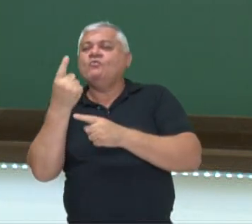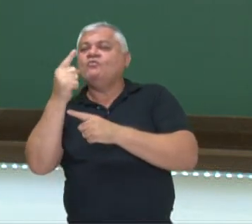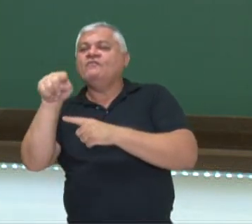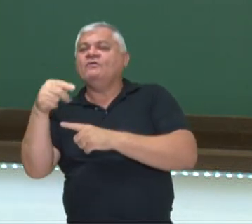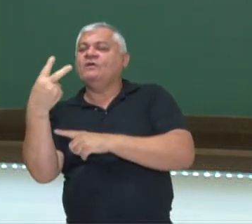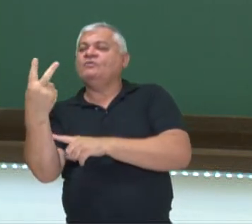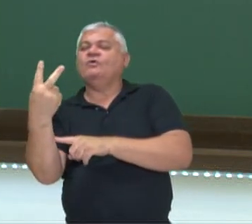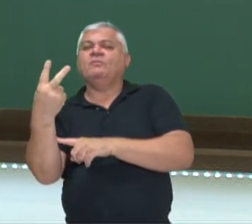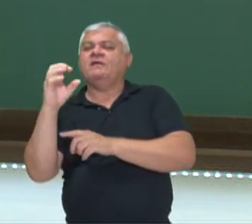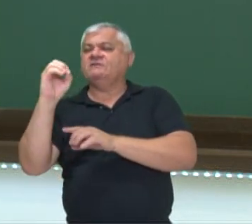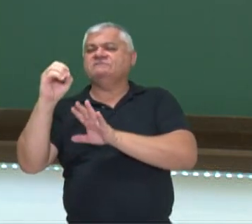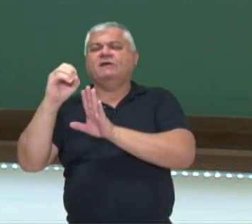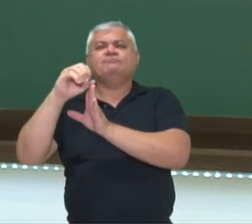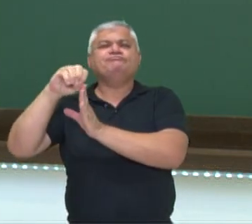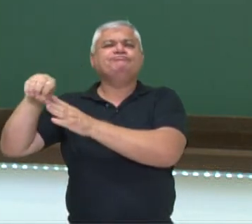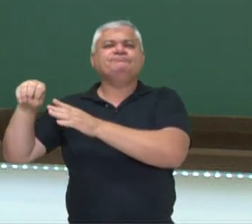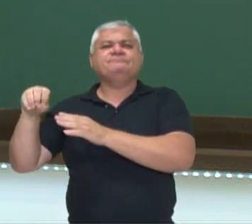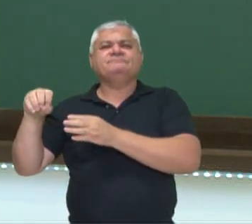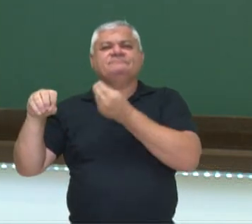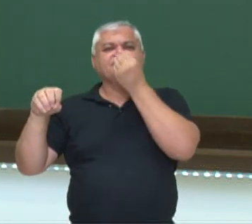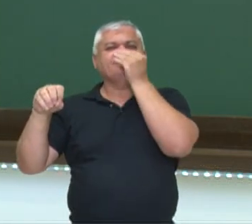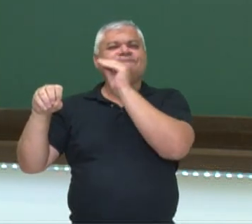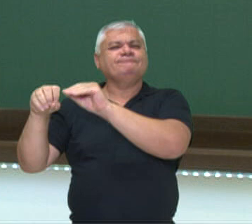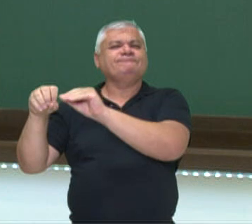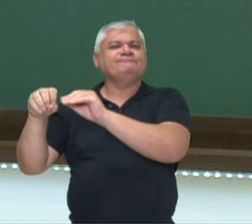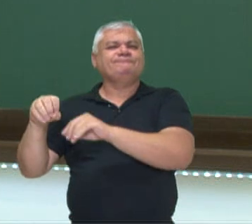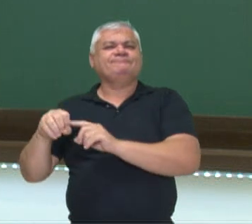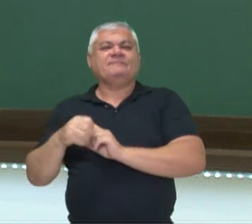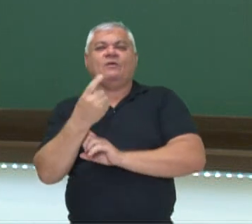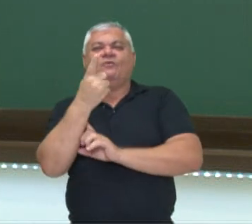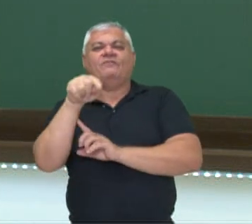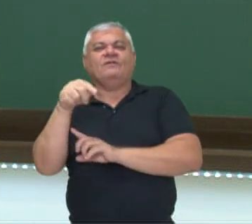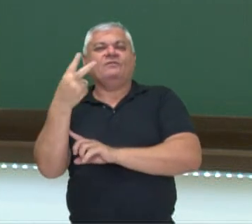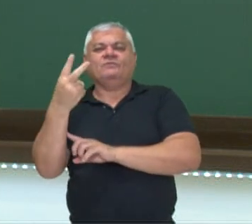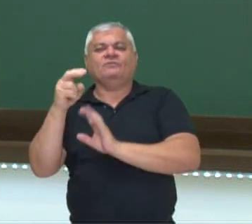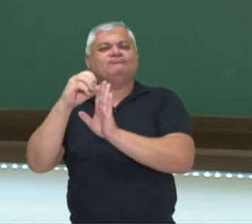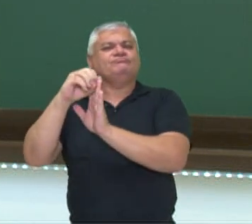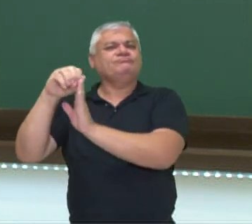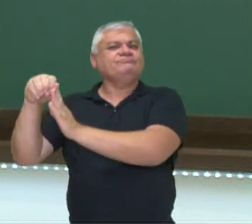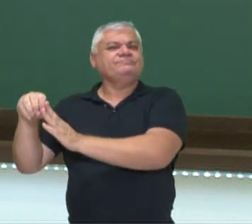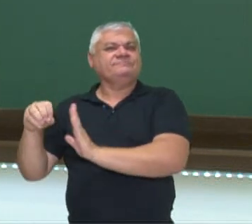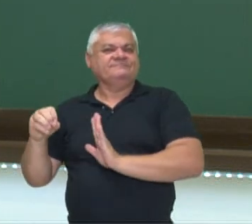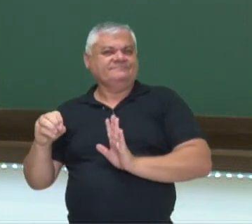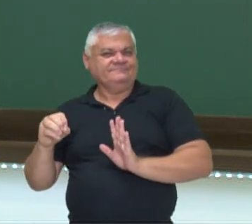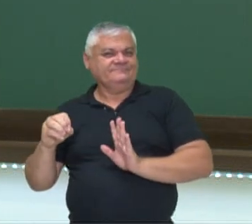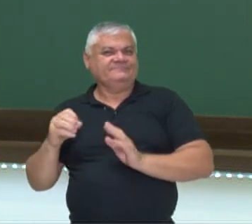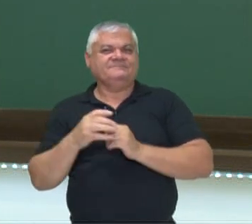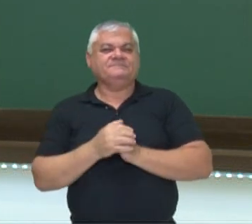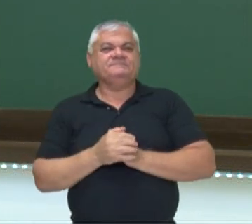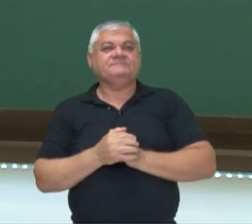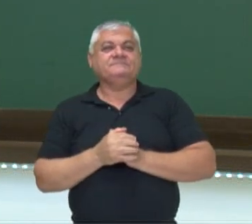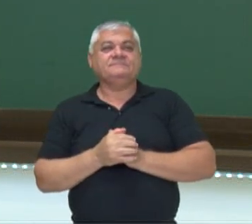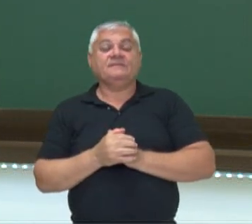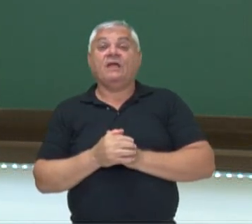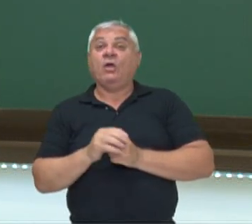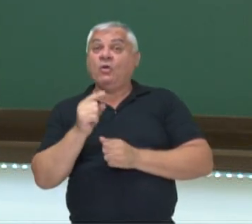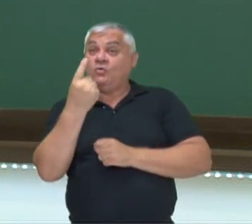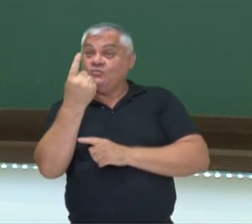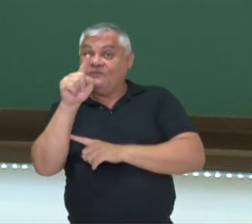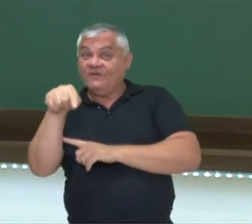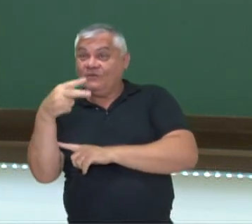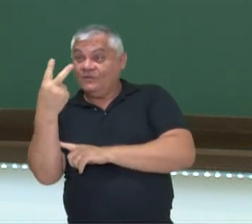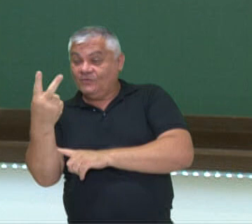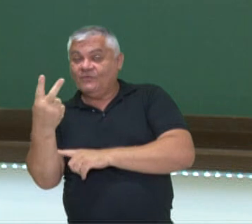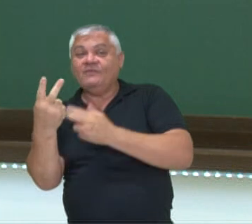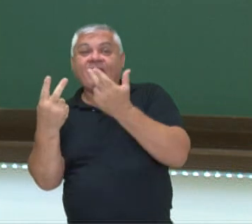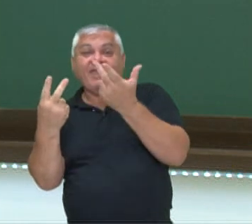zero à direita nas casas decimais, ele não conta, não preciso contar ele. Então, 1,20 é igual a 1,2. E 1,2